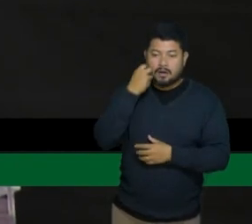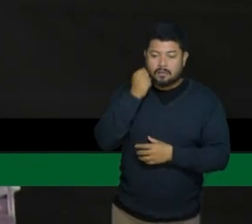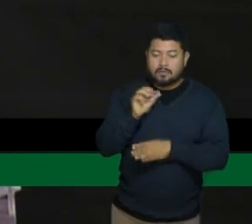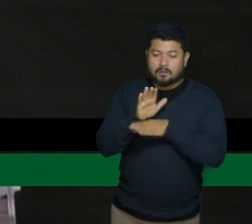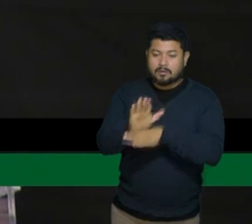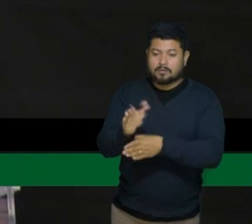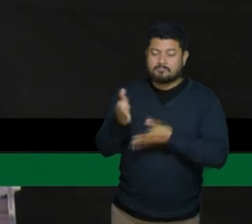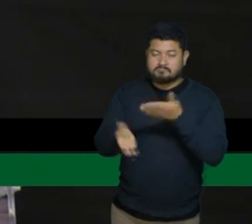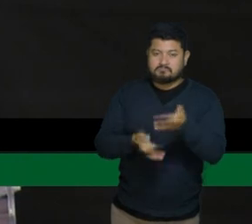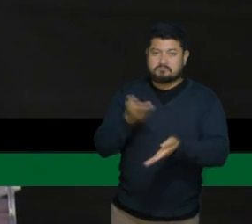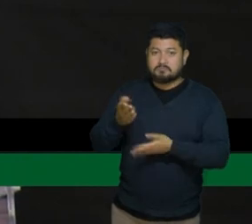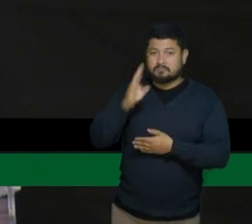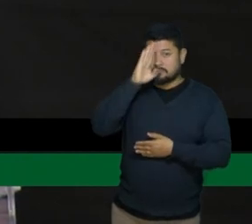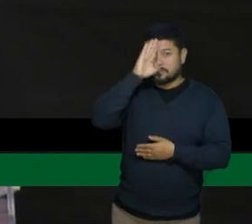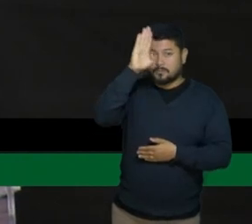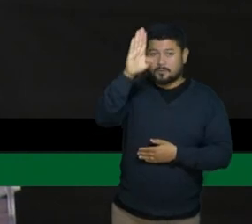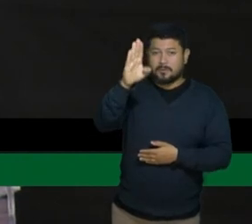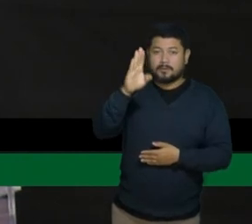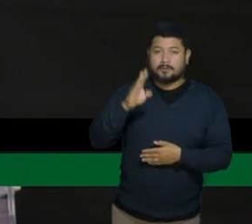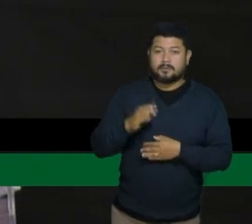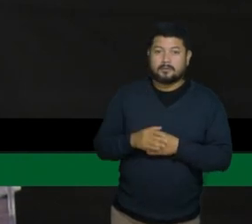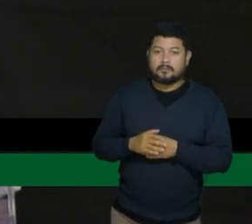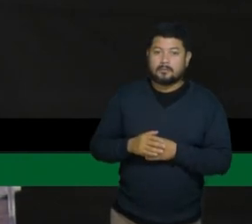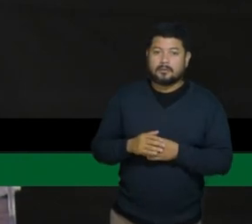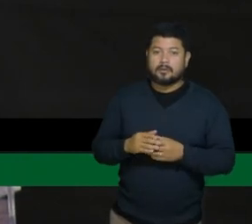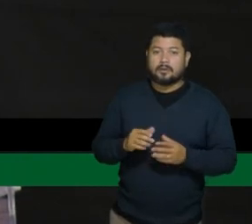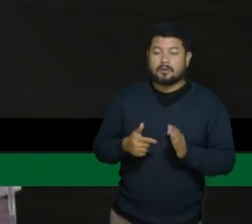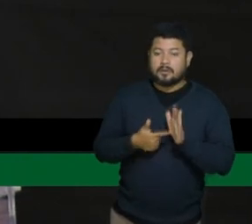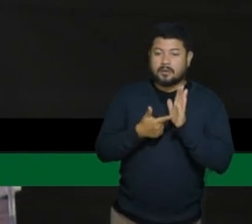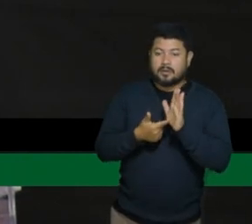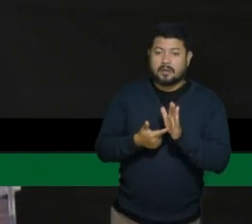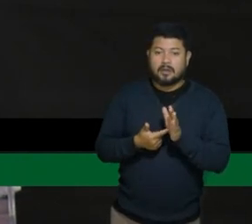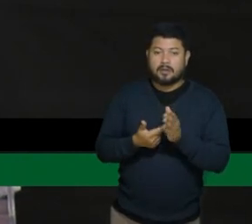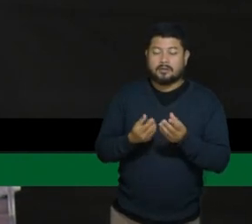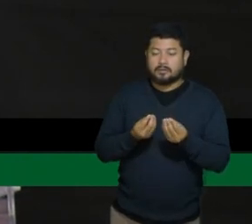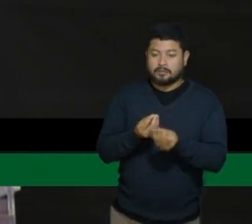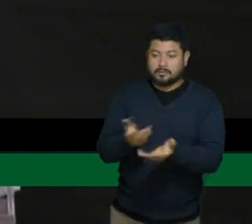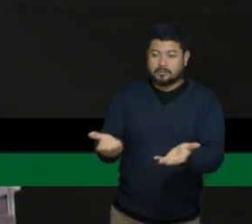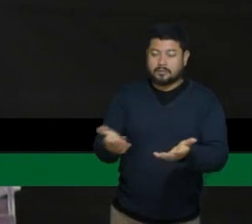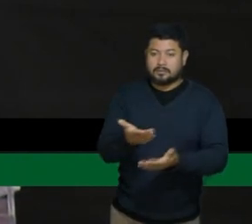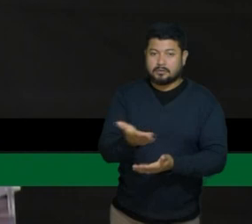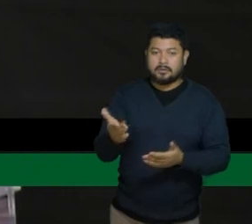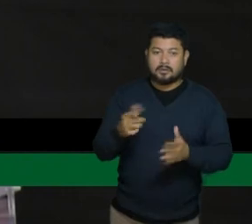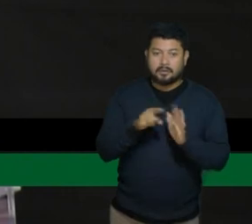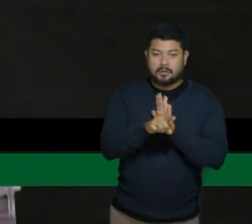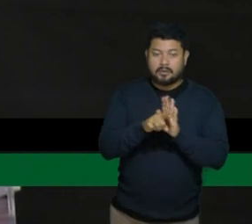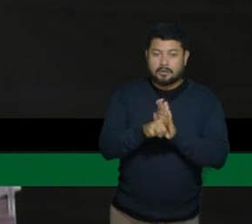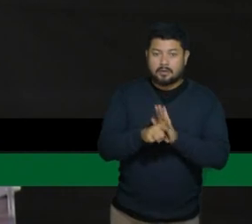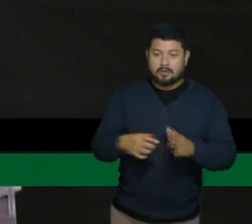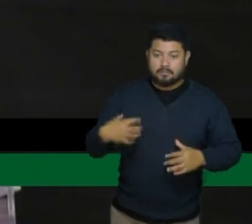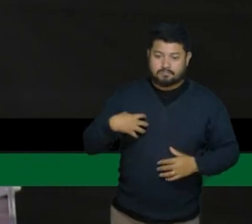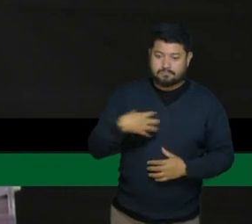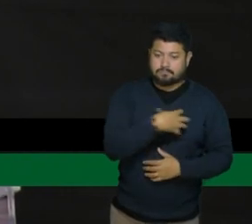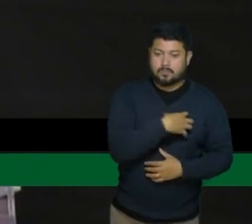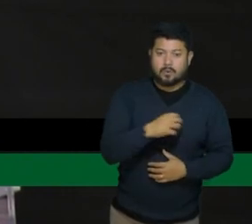objetivo principal, o oferecimento do exame preventivo do colo do útero e das mamas de forma gratuita.